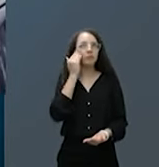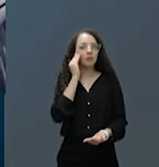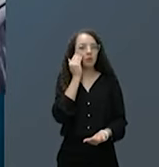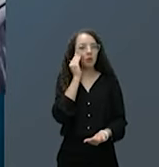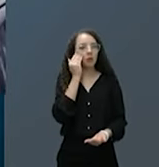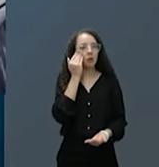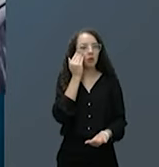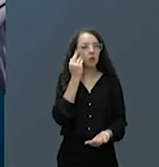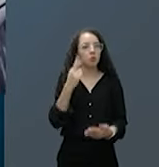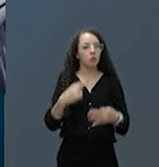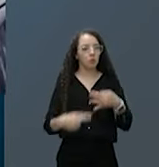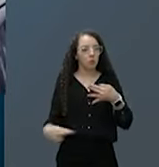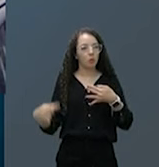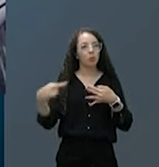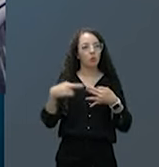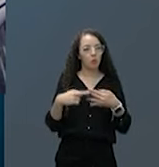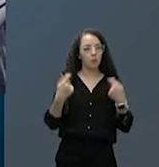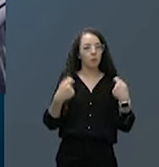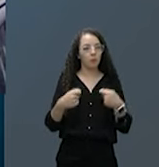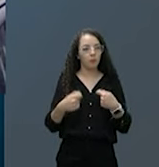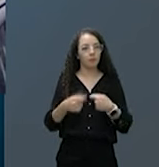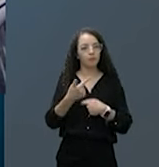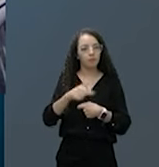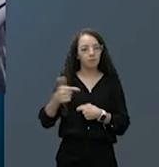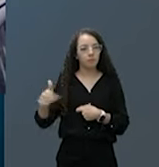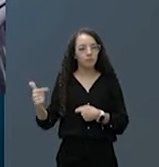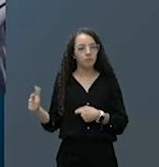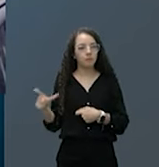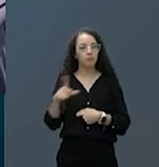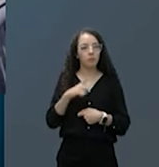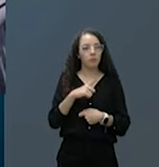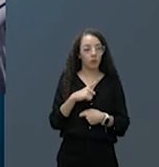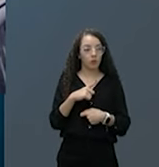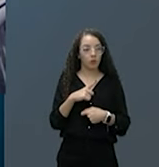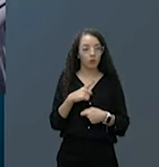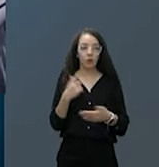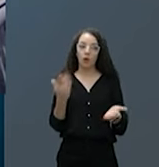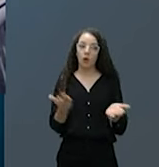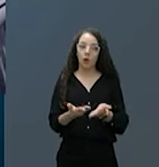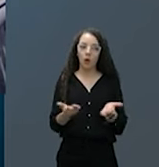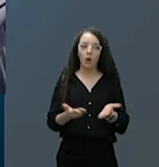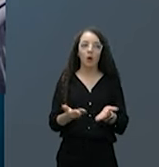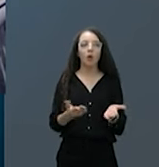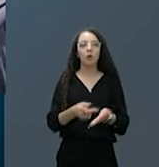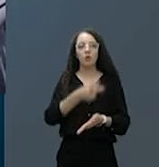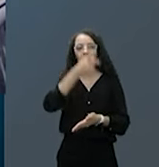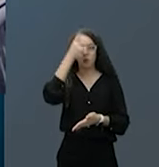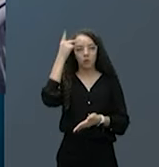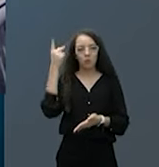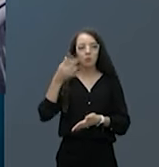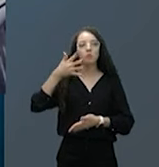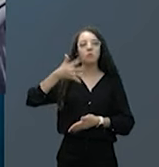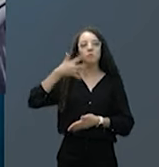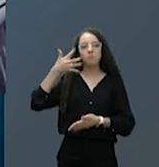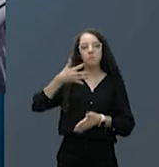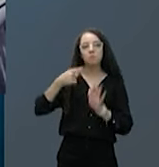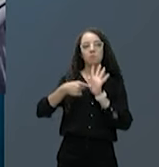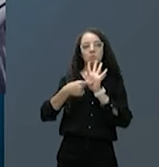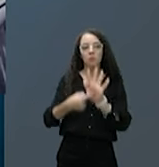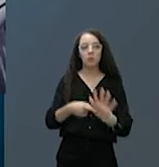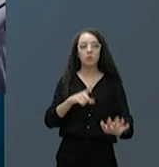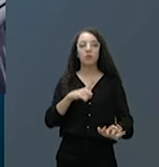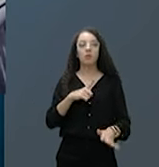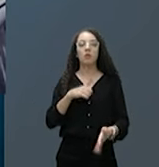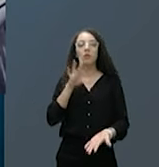pressuposto para sua afetação repetitiva. No presente agravo, o recorrente sustenta ter demonstrado adequadamente a